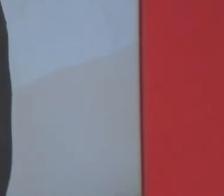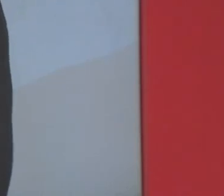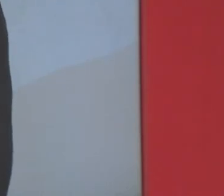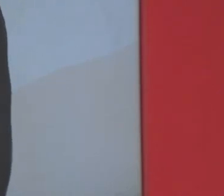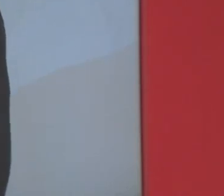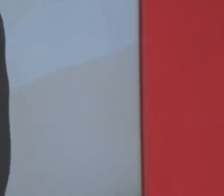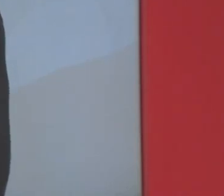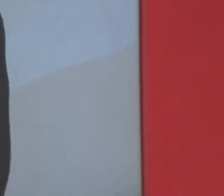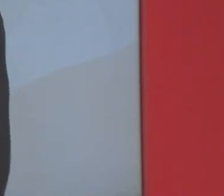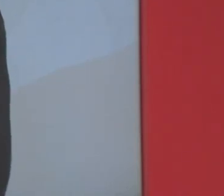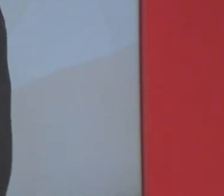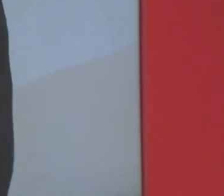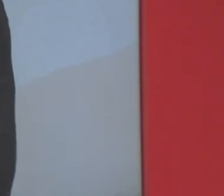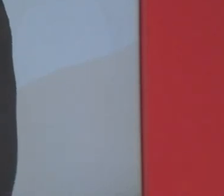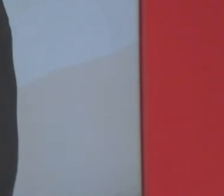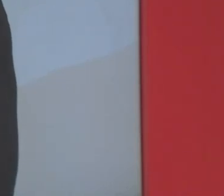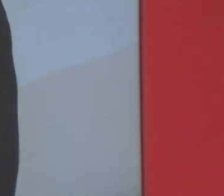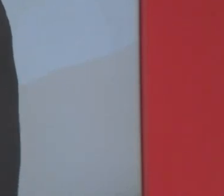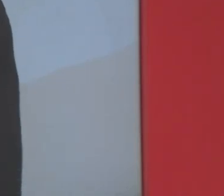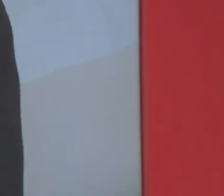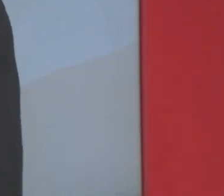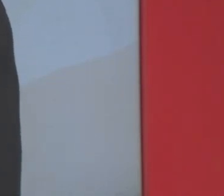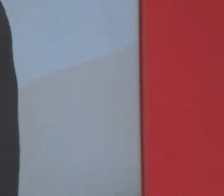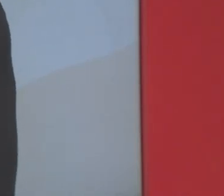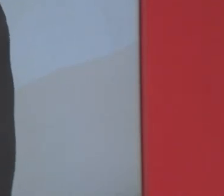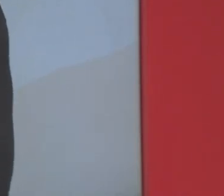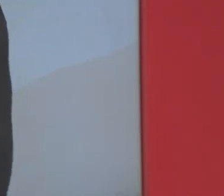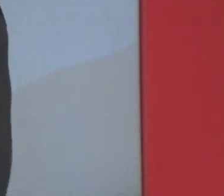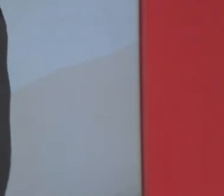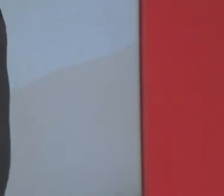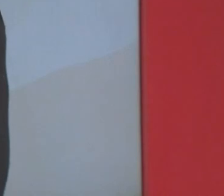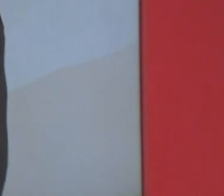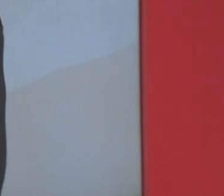em caminho perto de Gaza para Jerusalém.